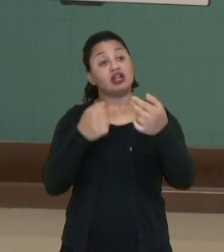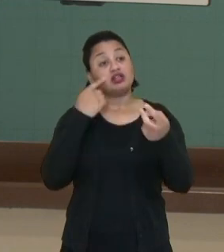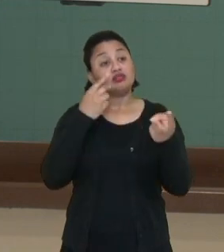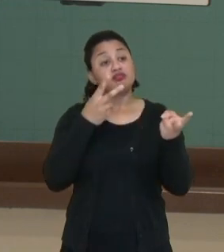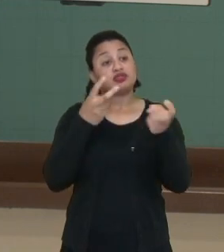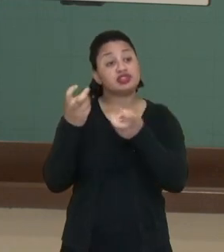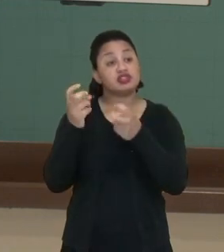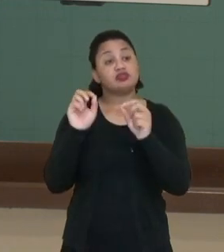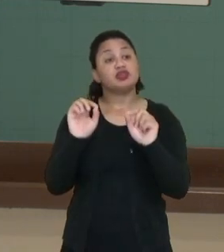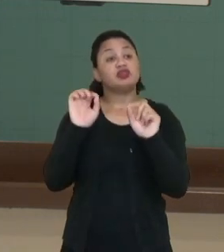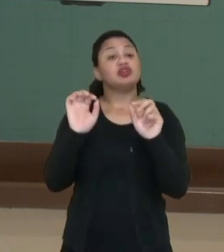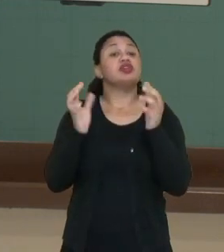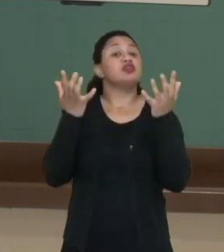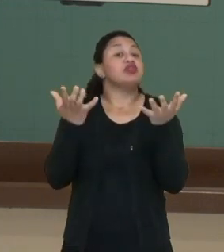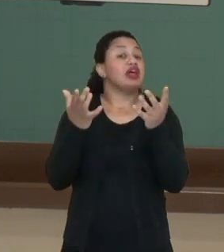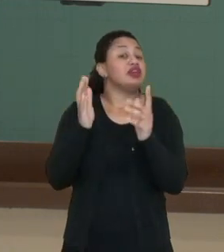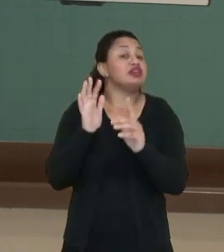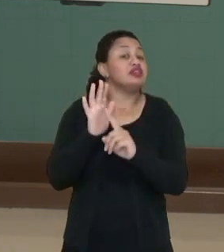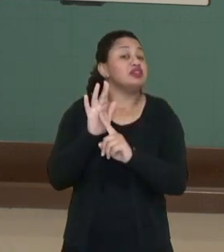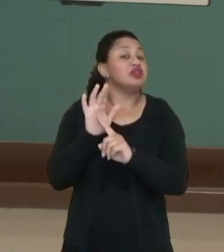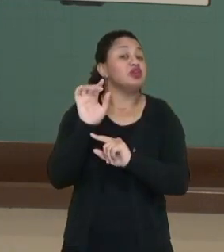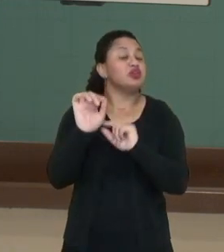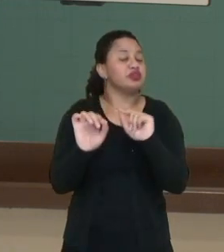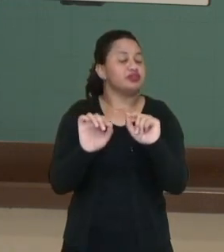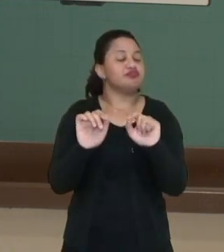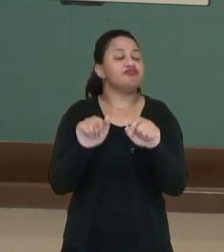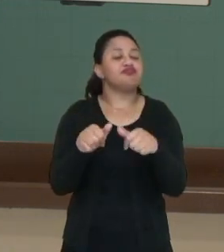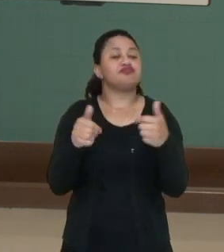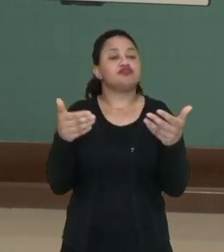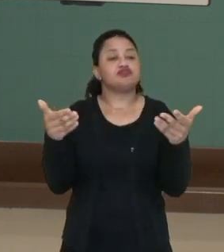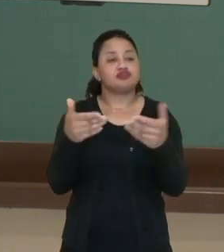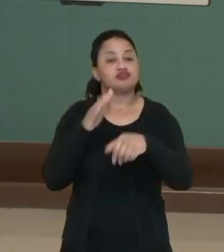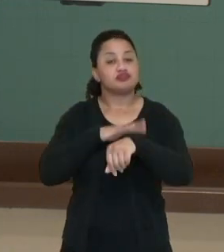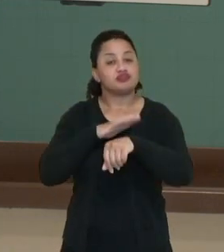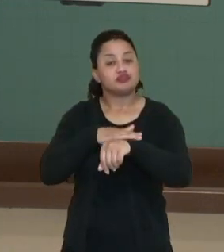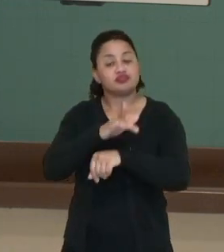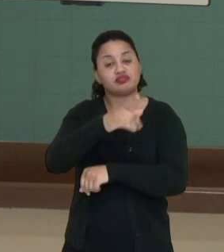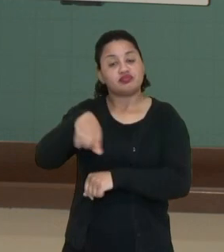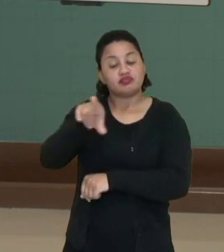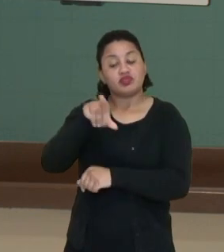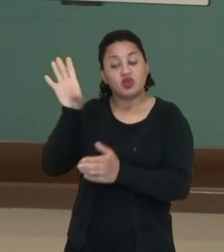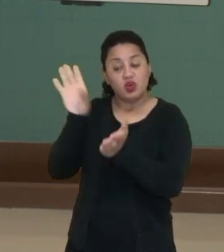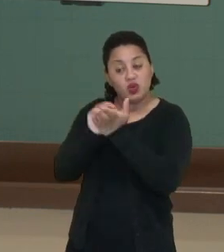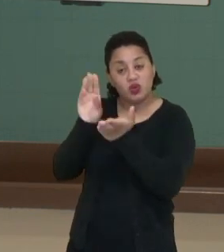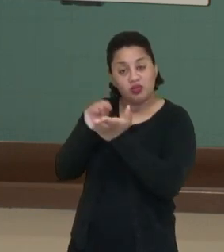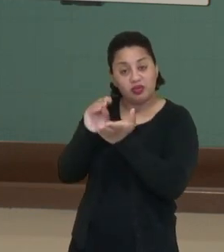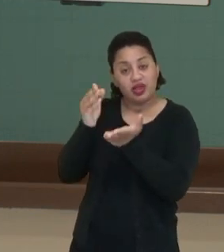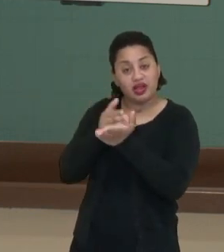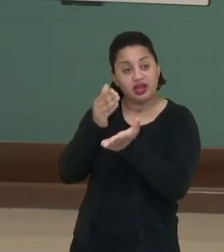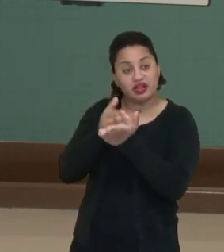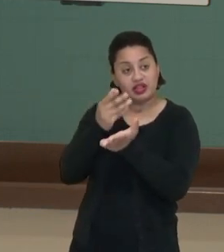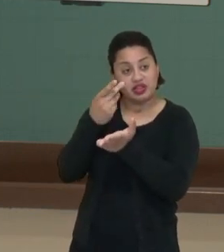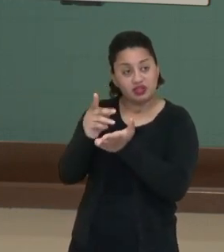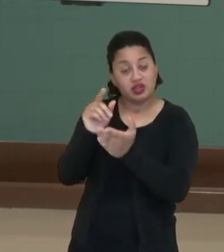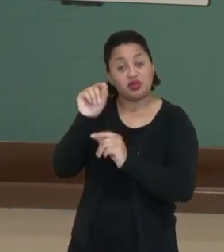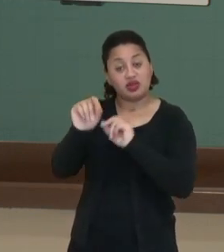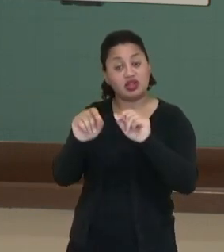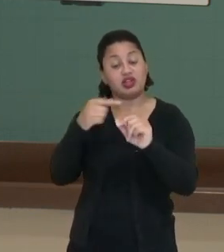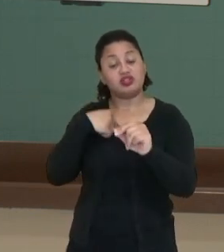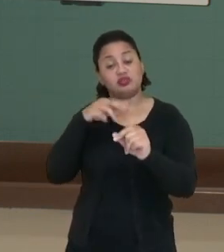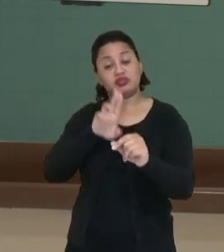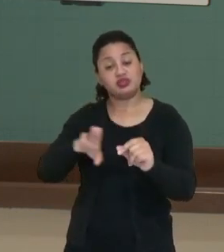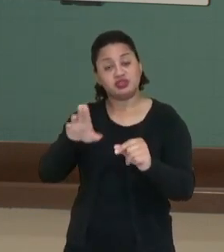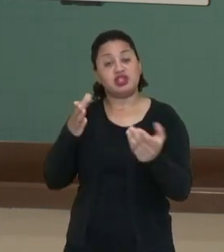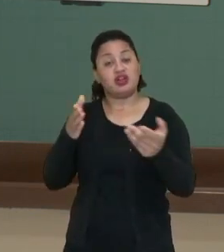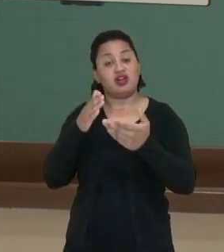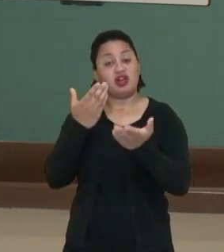que acontece com a chama, ok? Muito bem. Vou dar um tempinho para você anotar isso aqui, aquilo que a gente vai utilizar nesse